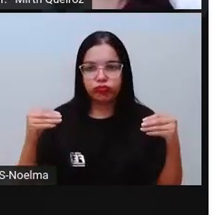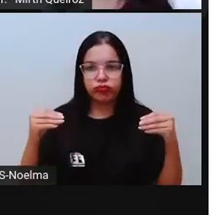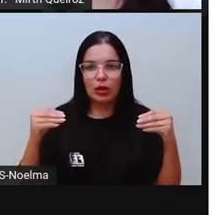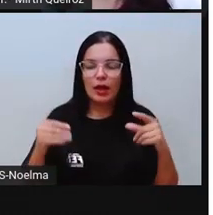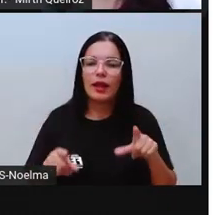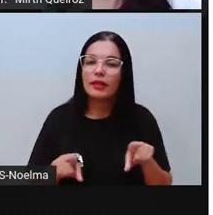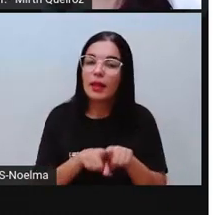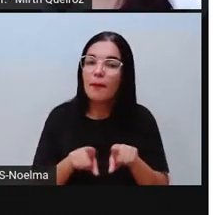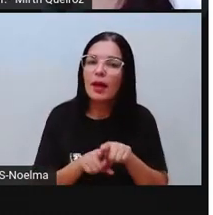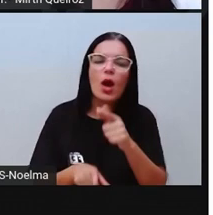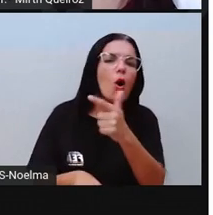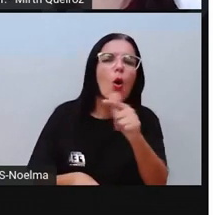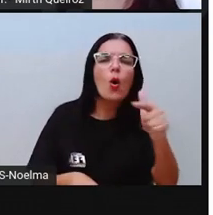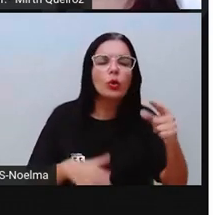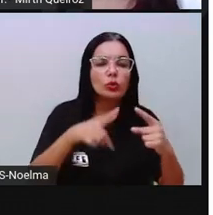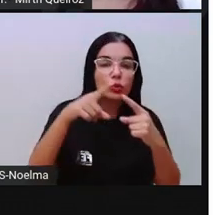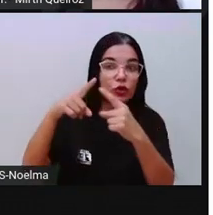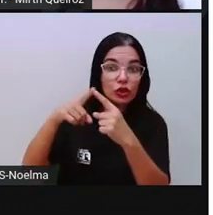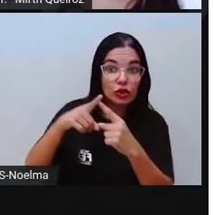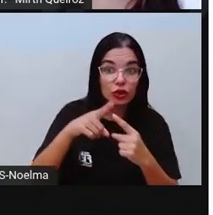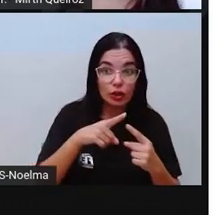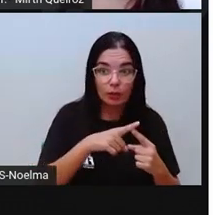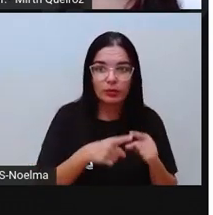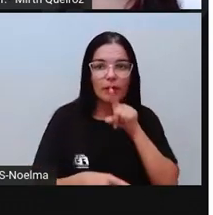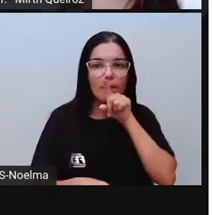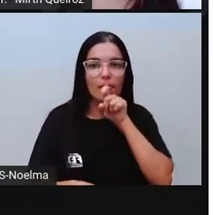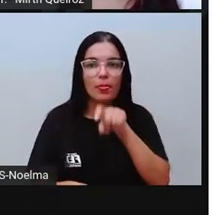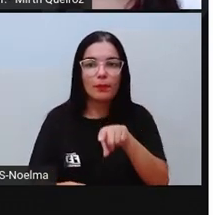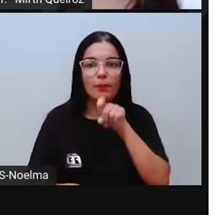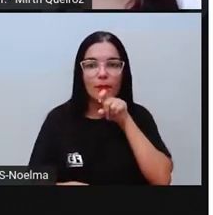espécies de tamanduá, né, no país,